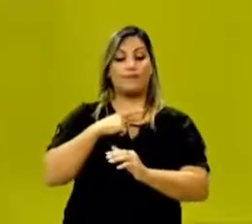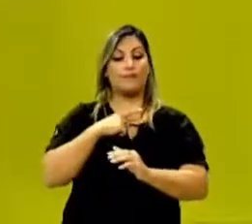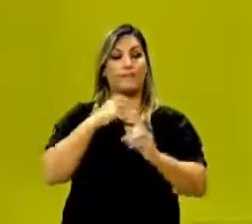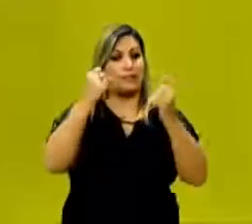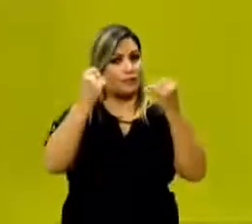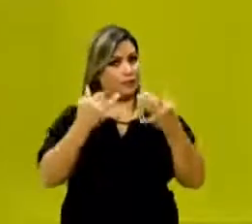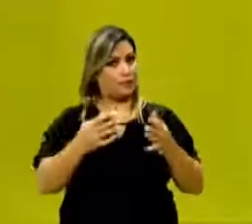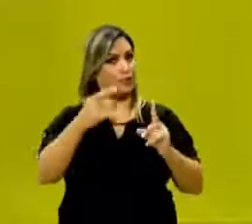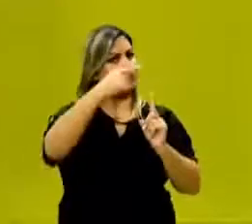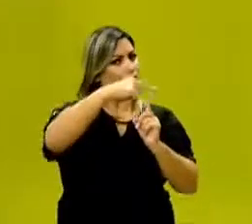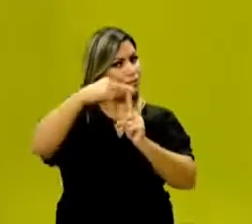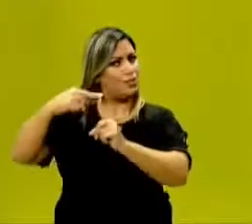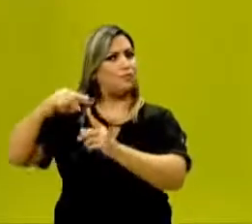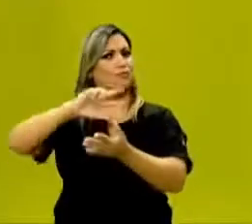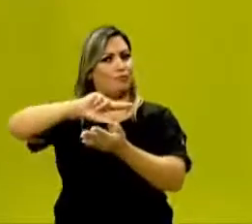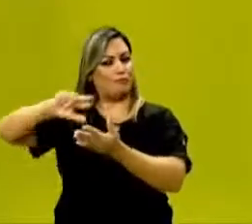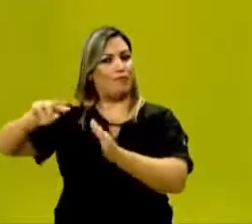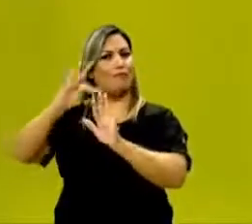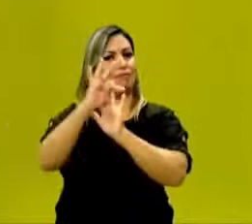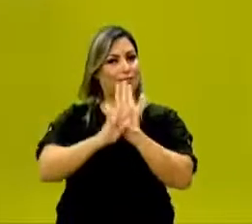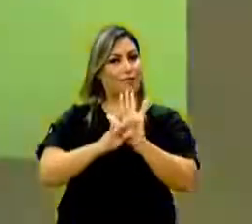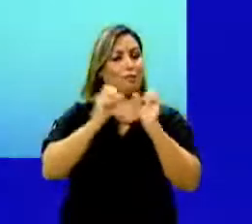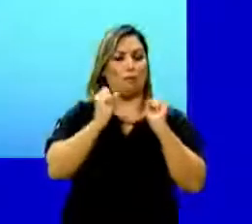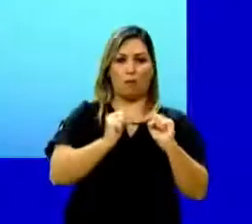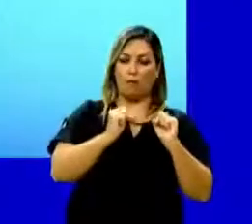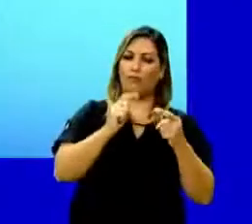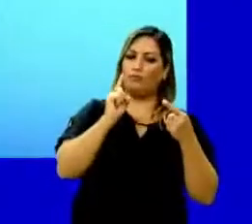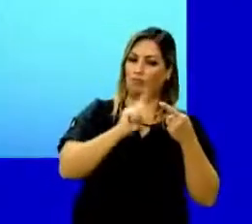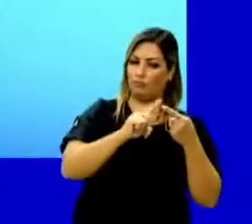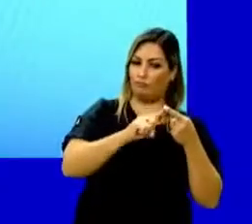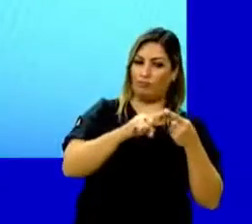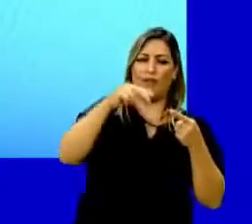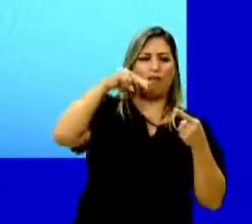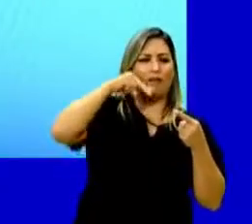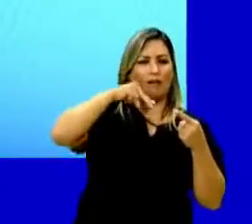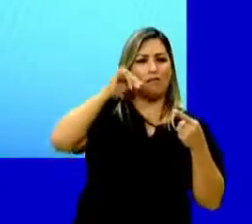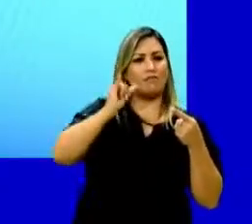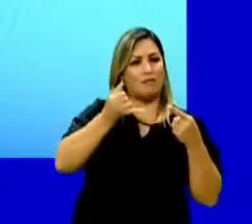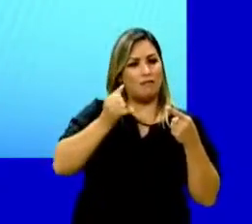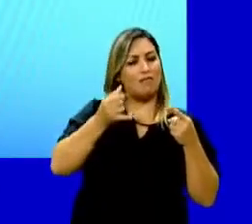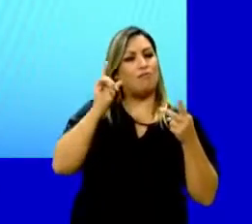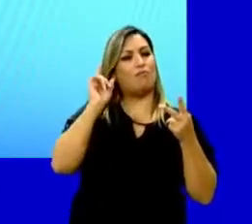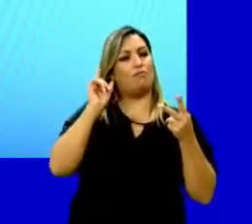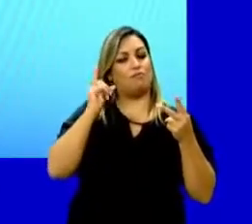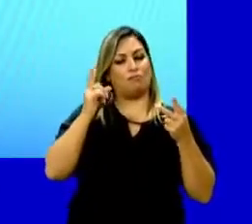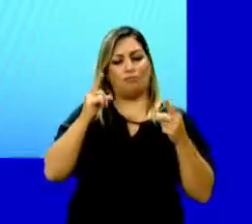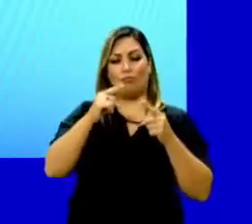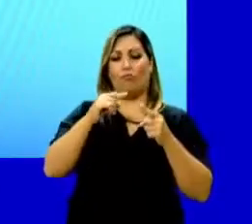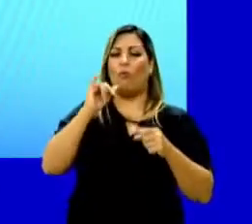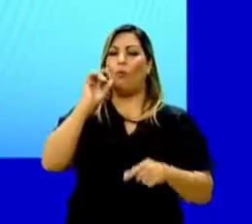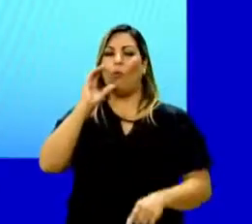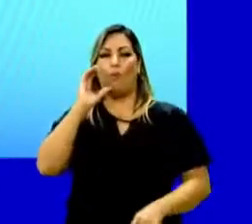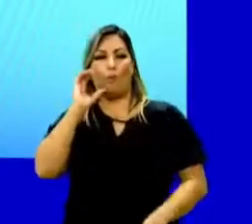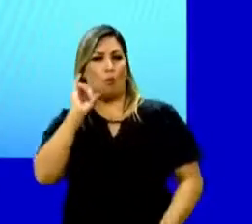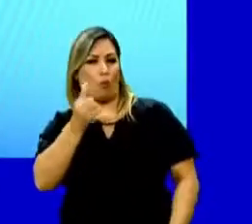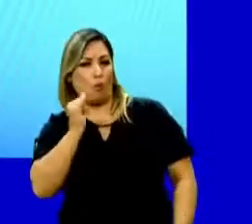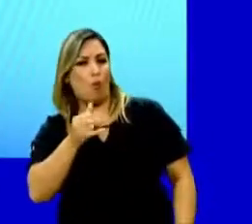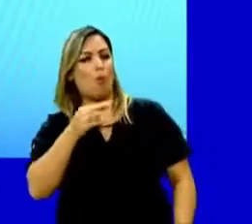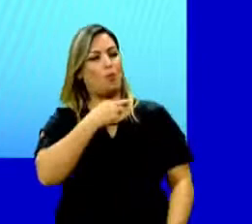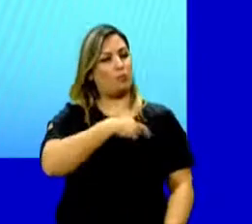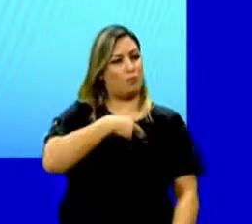de tipos de texto. Eles podem ser narrativo, Então, os contos,